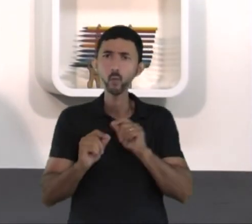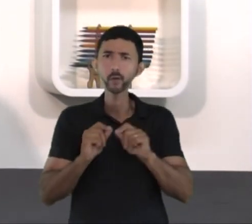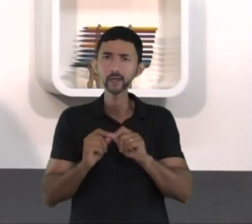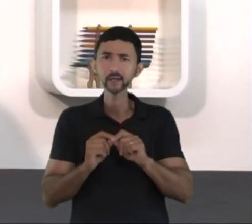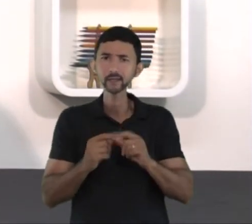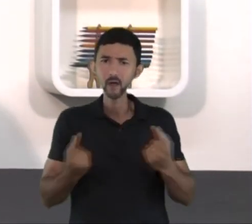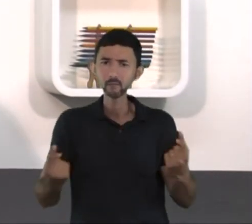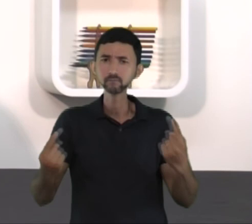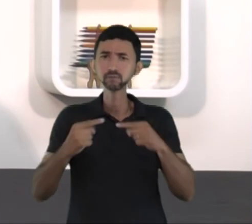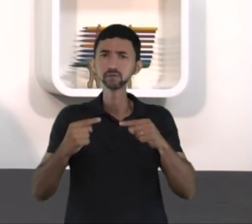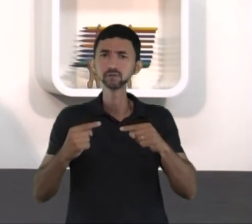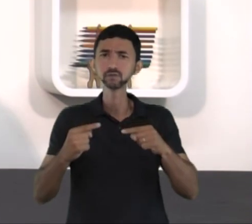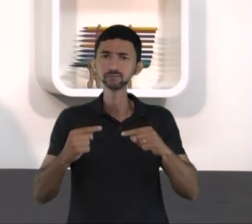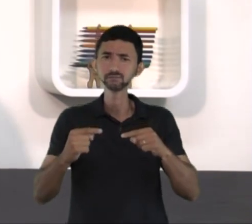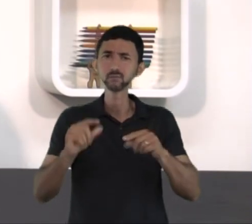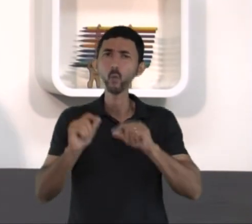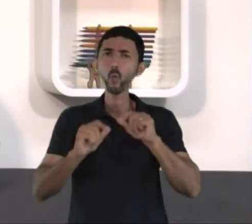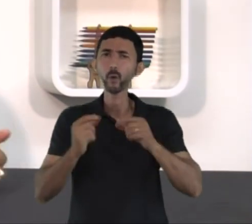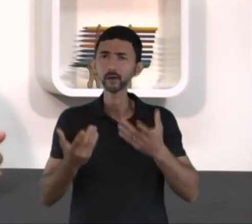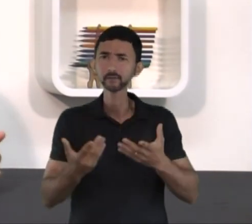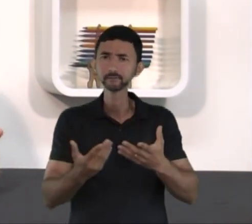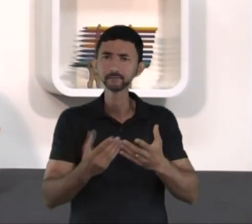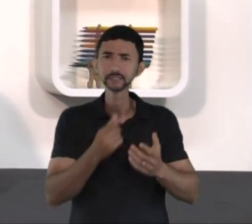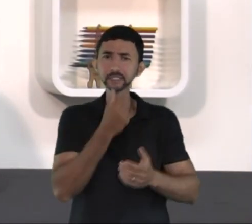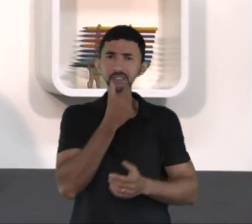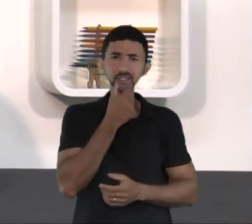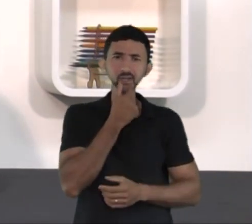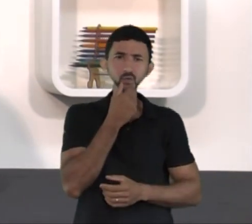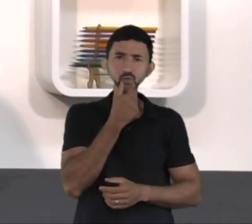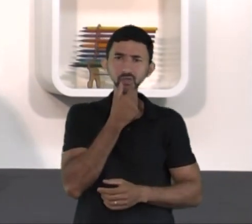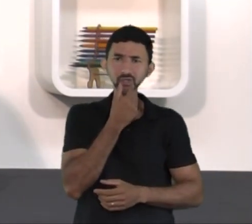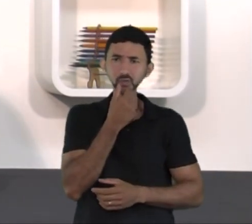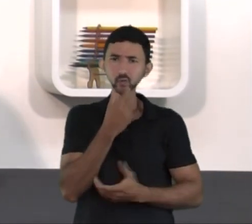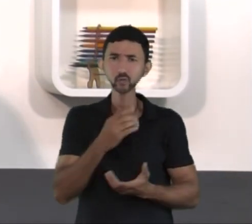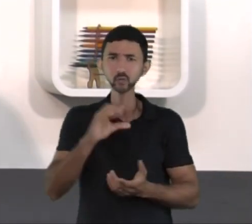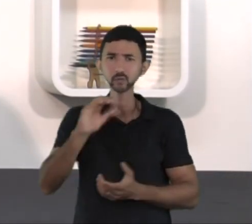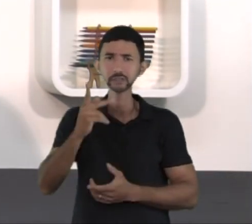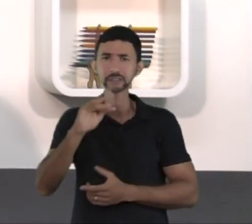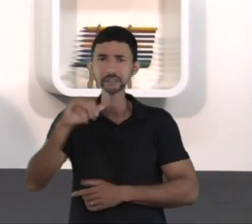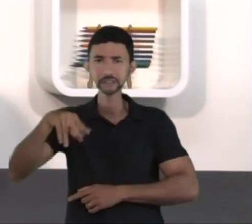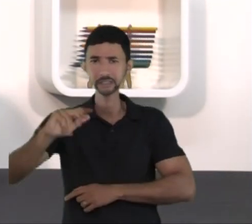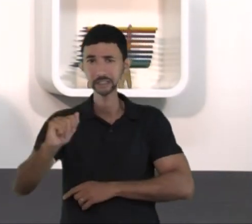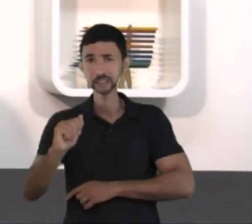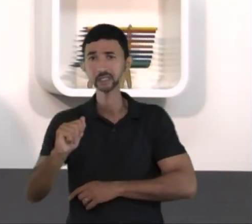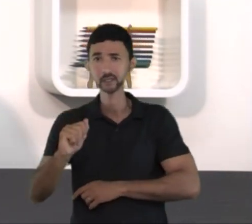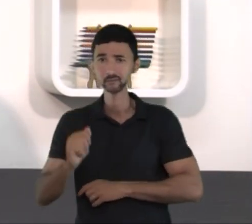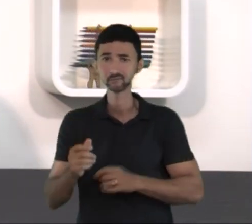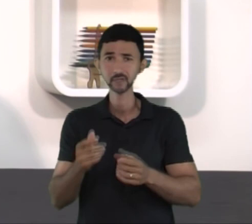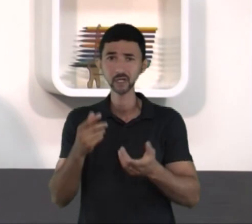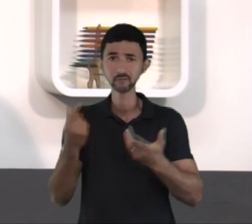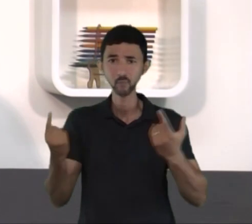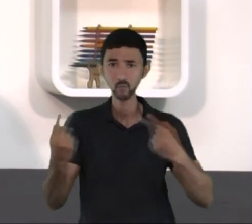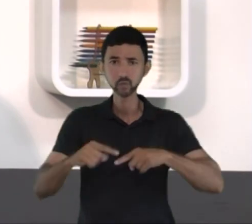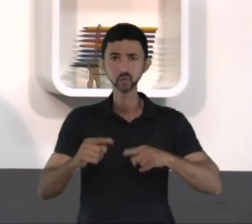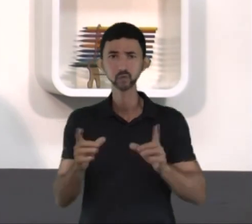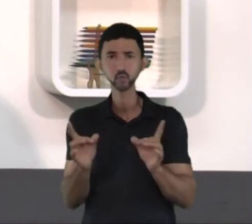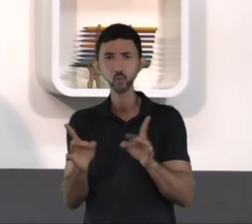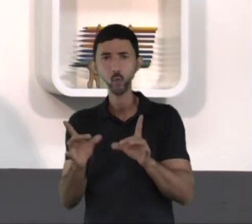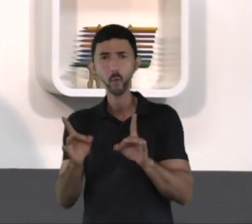vez maior entre Estados Unidos e China, disputando comércio,